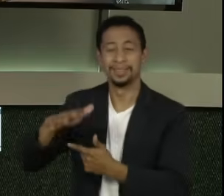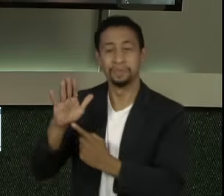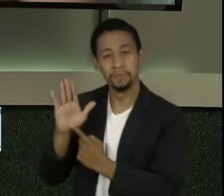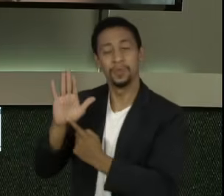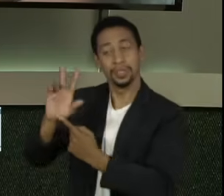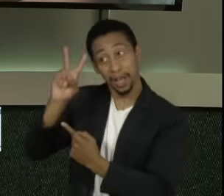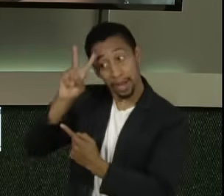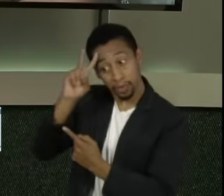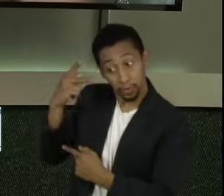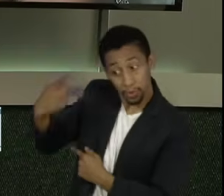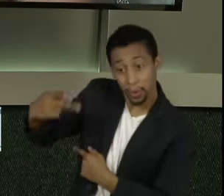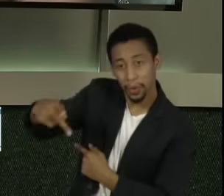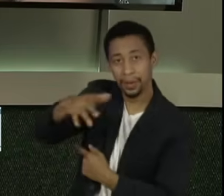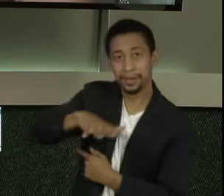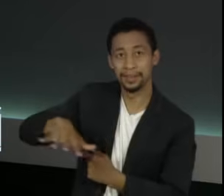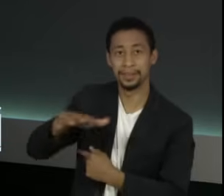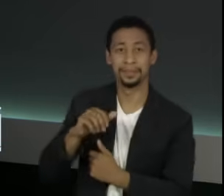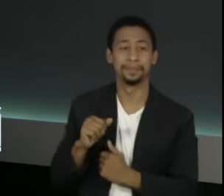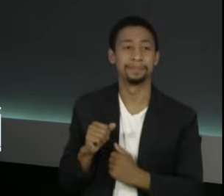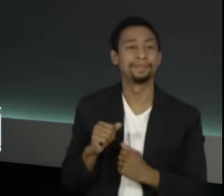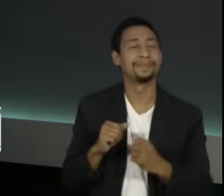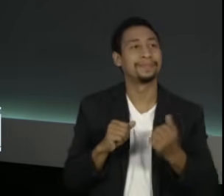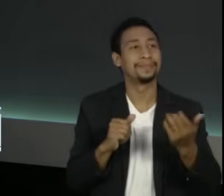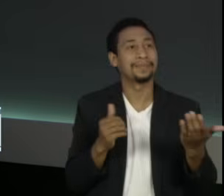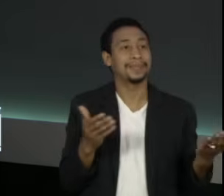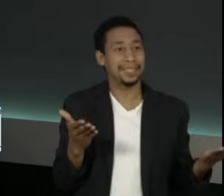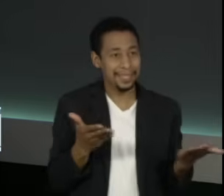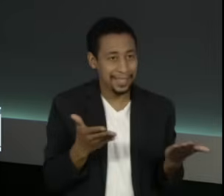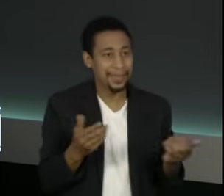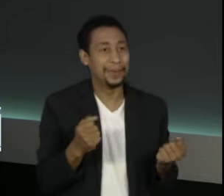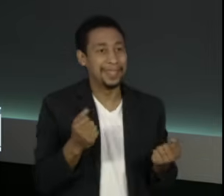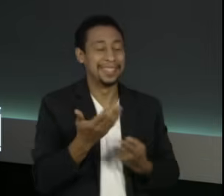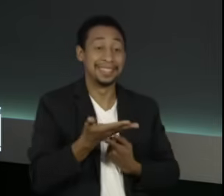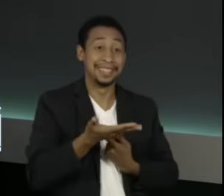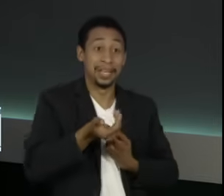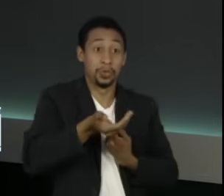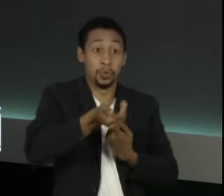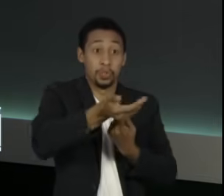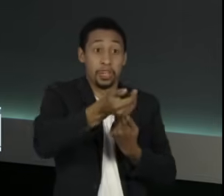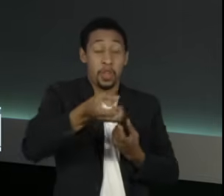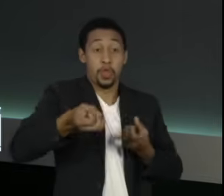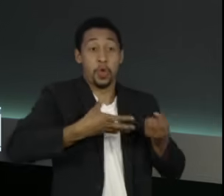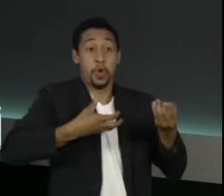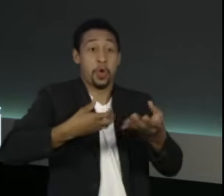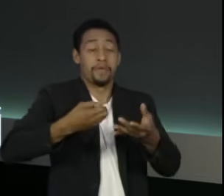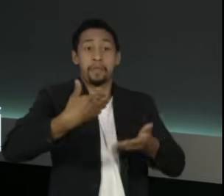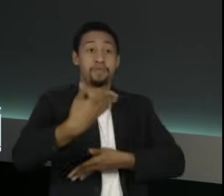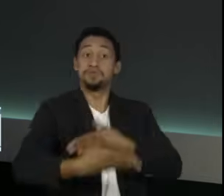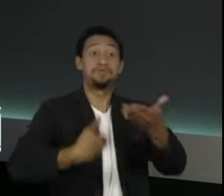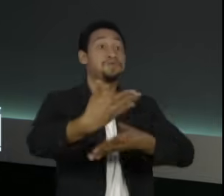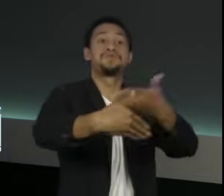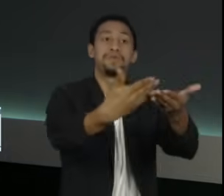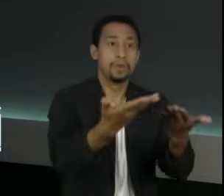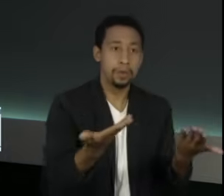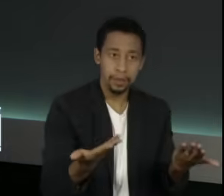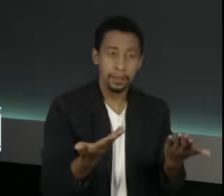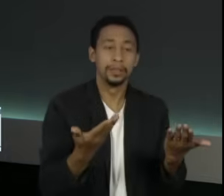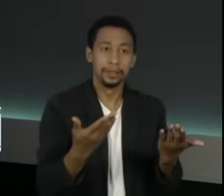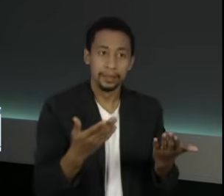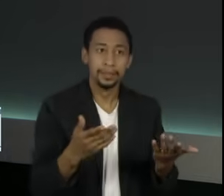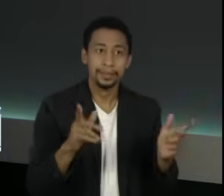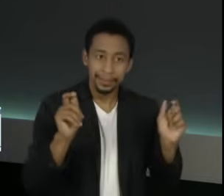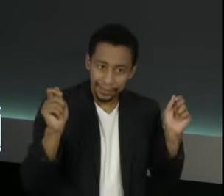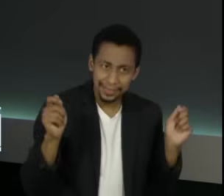histórias lindas que tem ali. E a possibilidade agora, com as novas tecnologias, né, cada vez mais avançadas, de ter